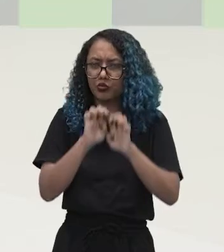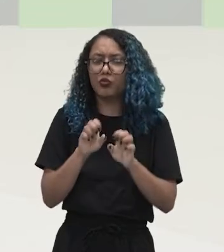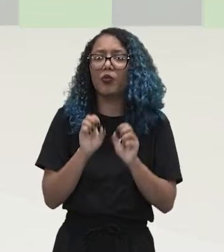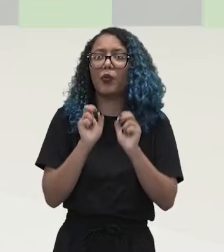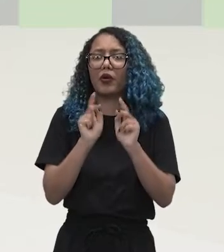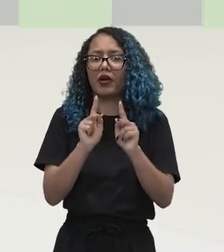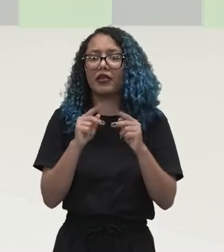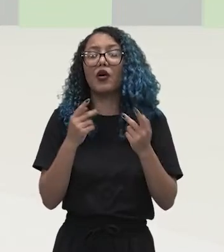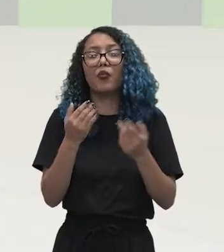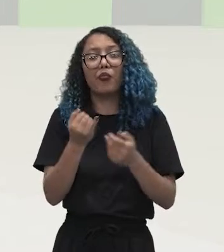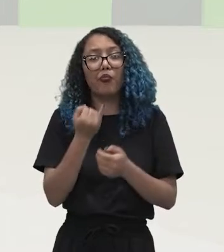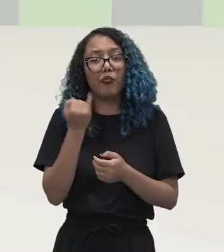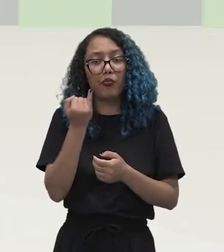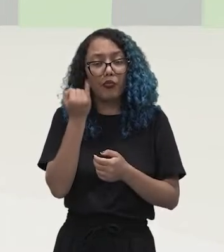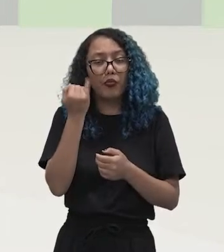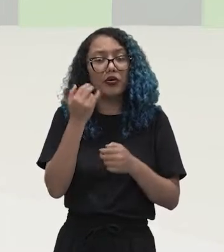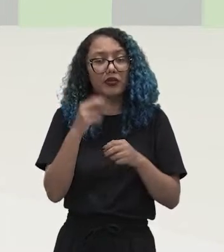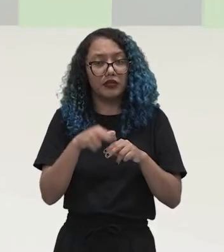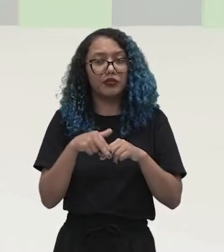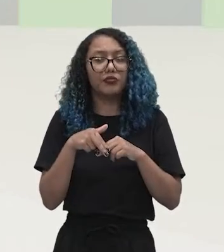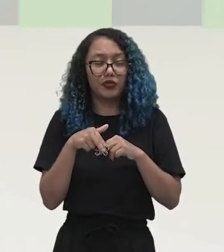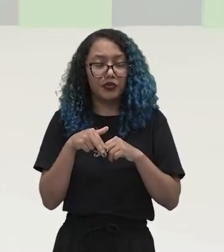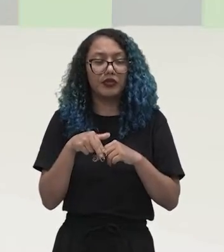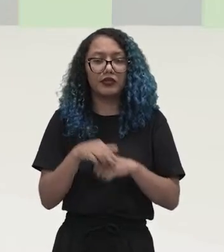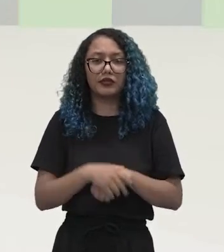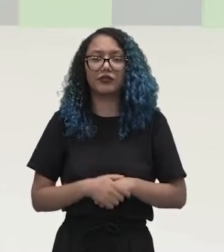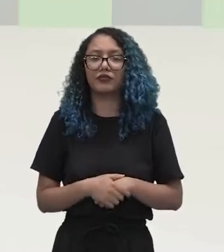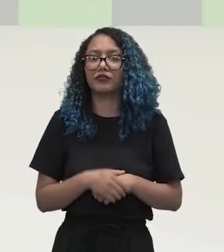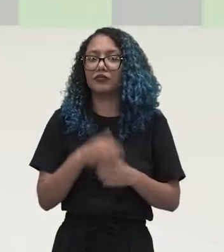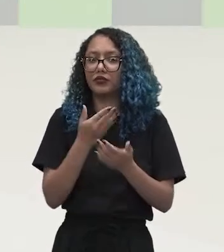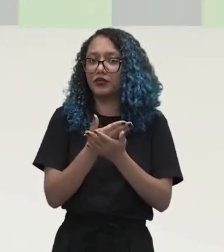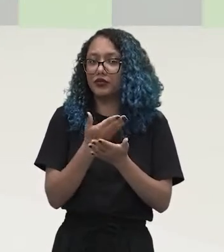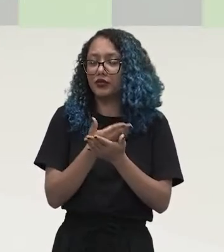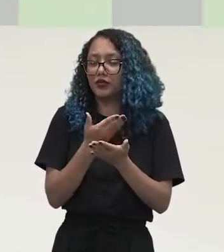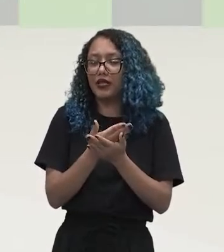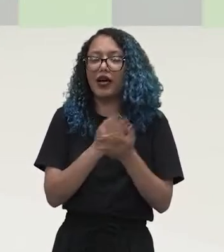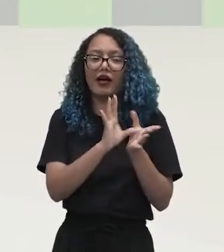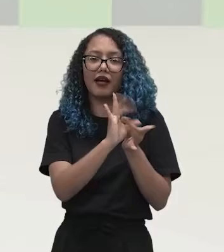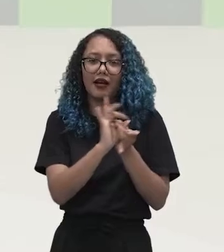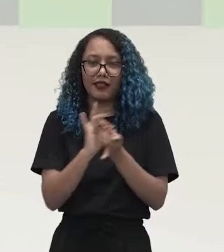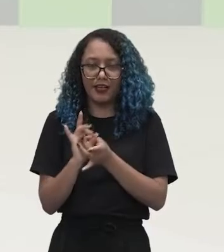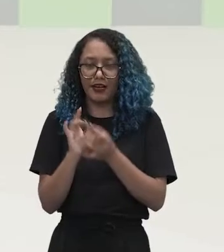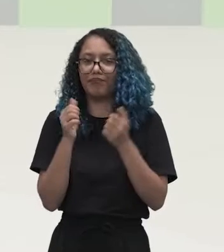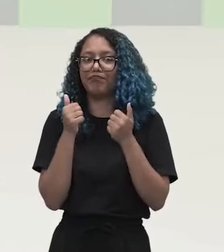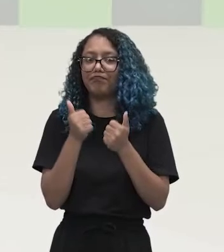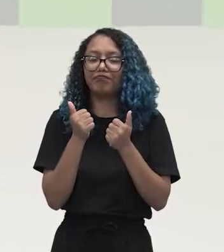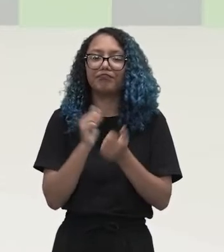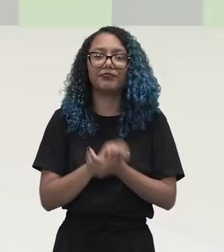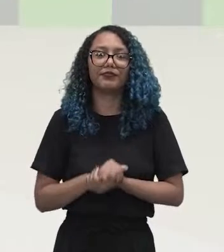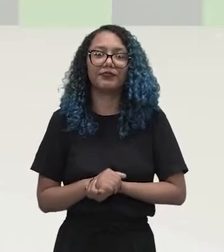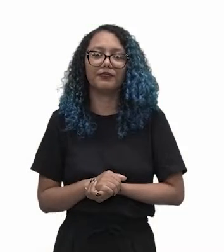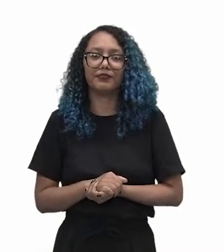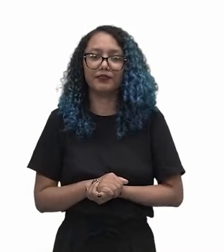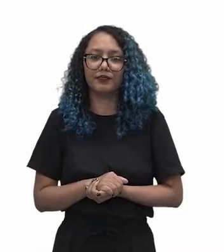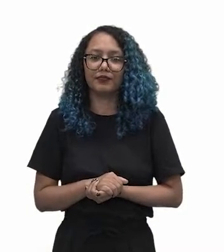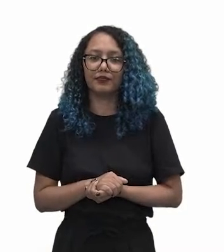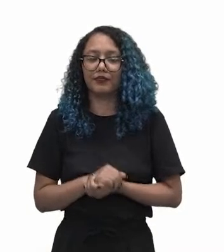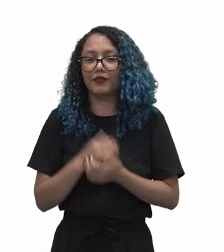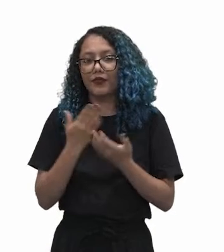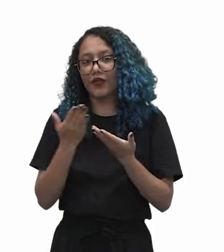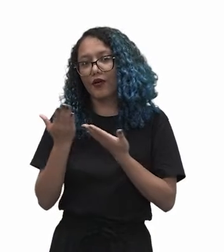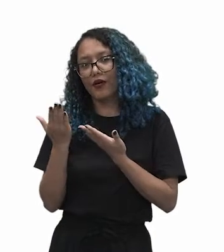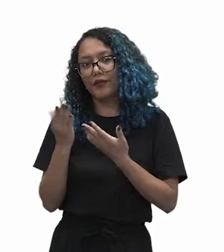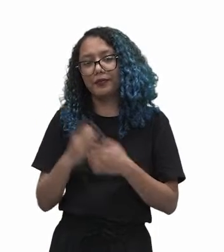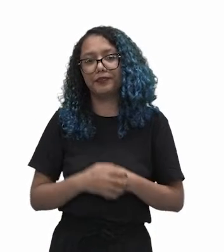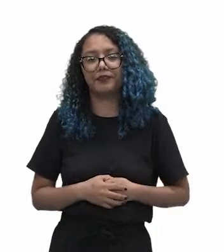isso a importância de estudarmos a classificação das cadeias carbônicas. Observem aqui. As